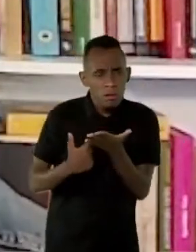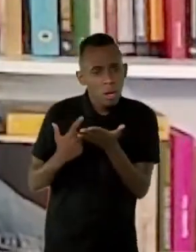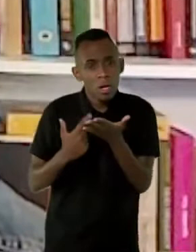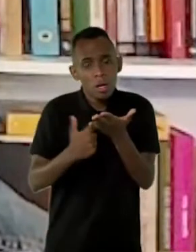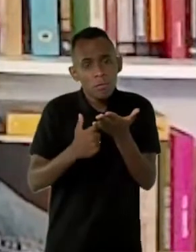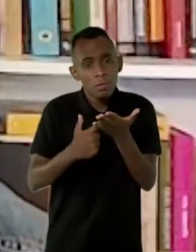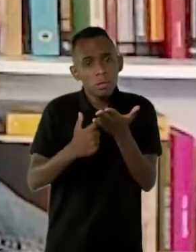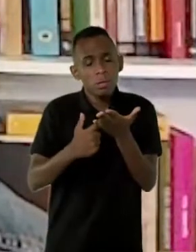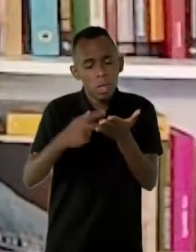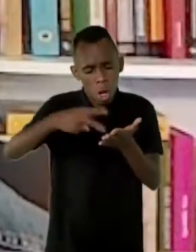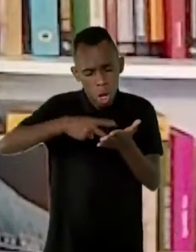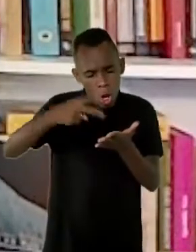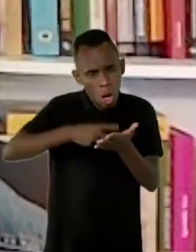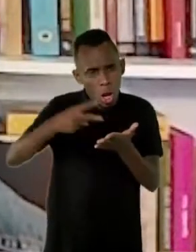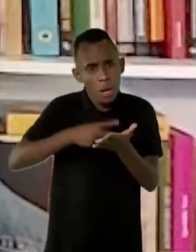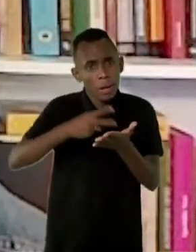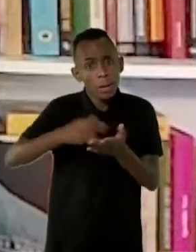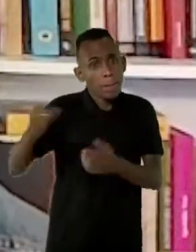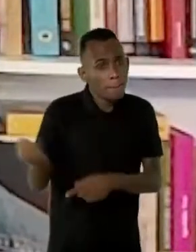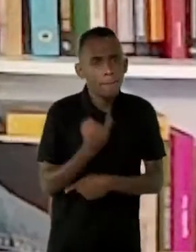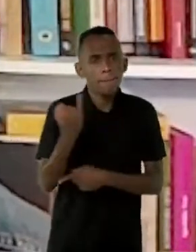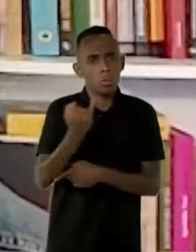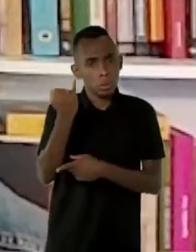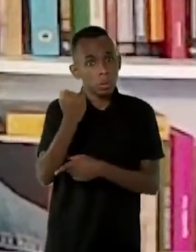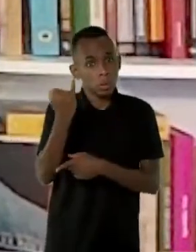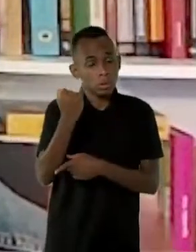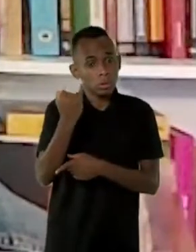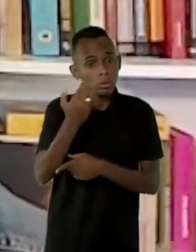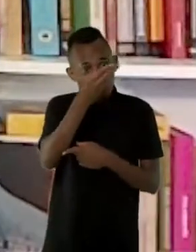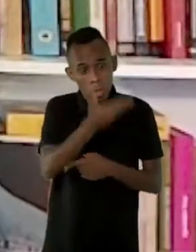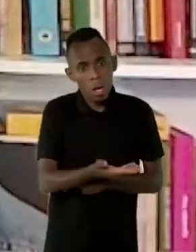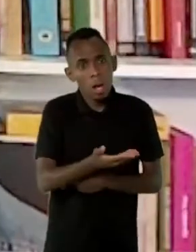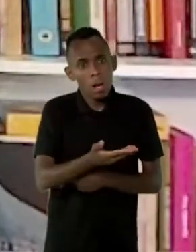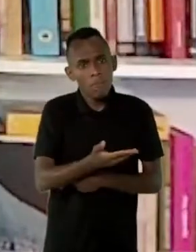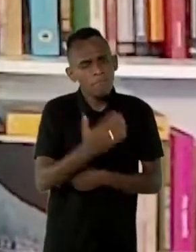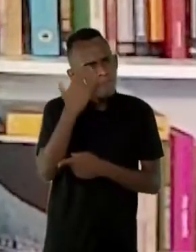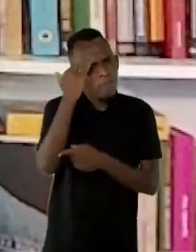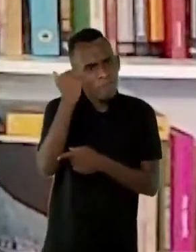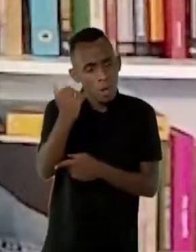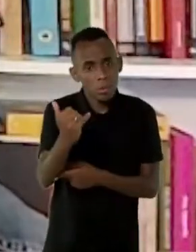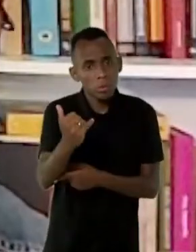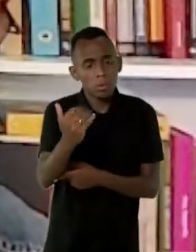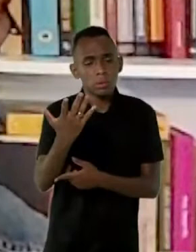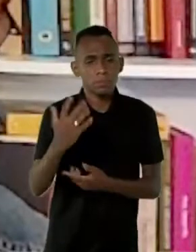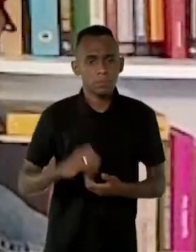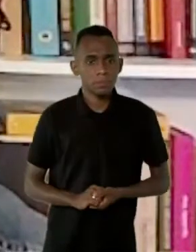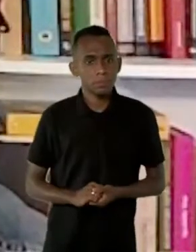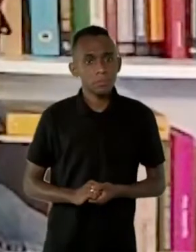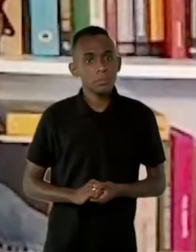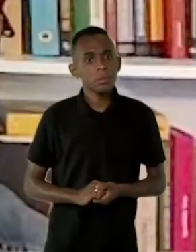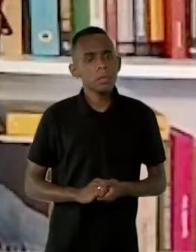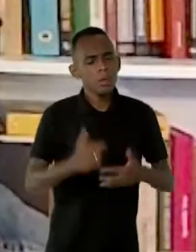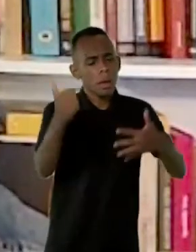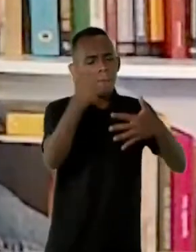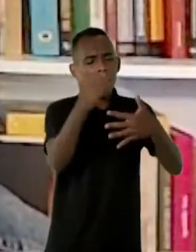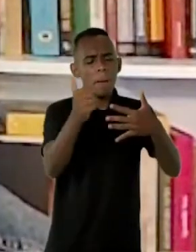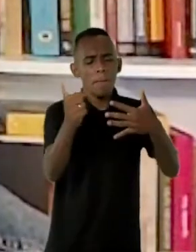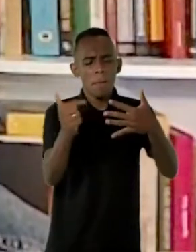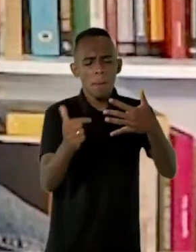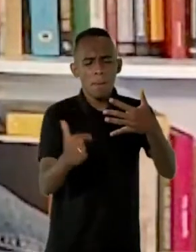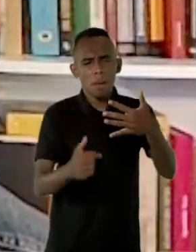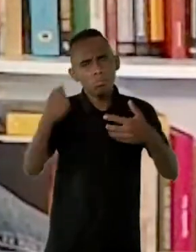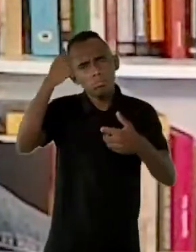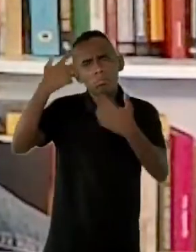ficou tão famosa, que ganhou tanto dinheiro. Então, essas situações todas foram que imbricaram na minha